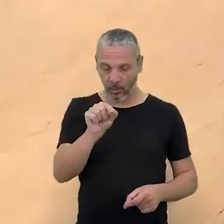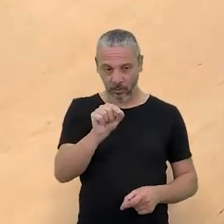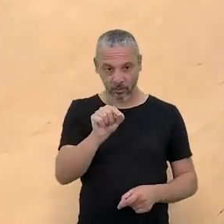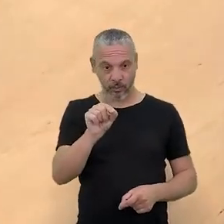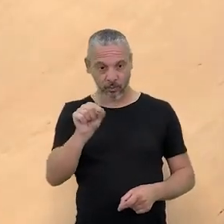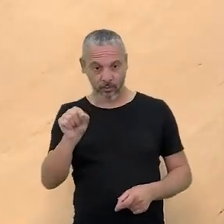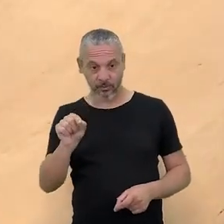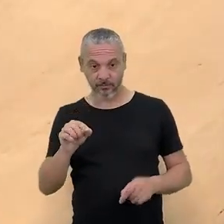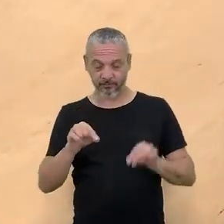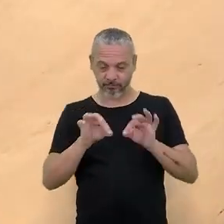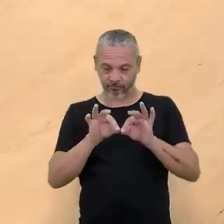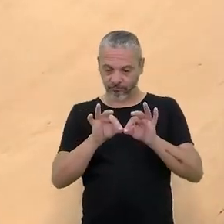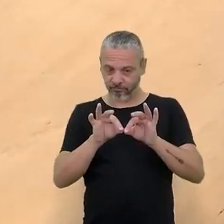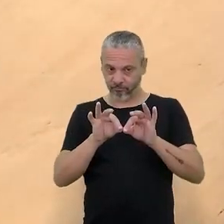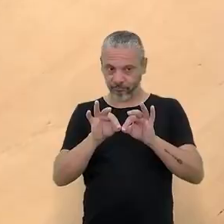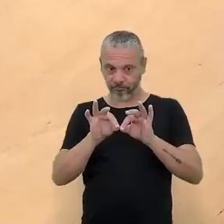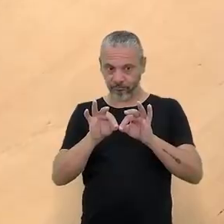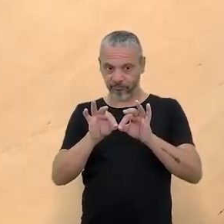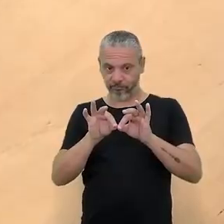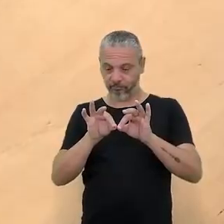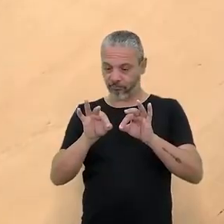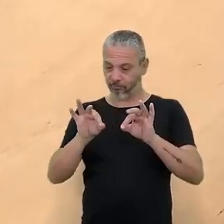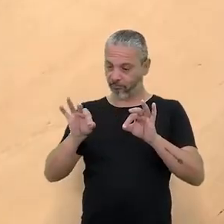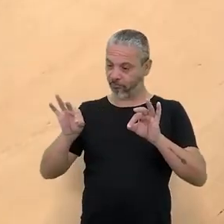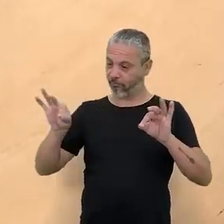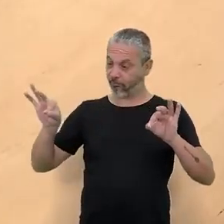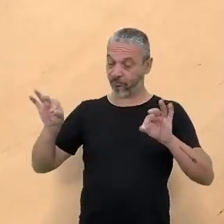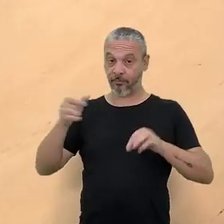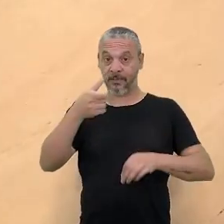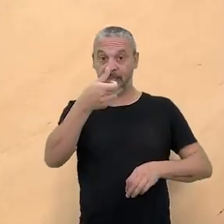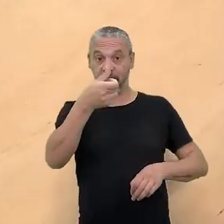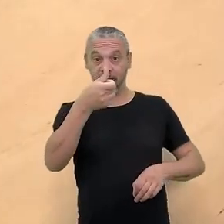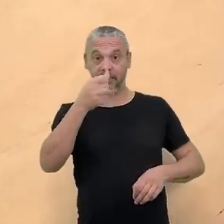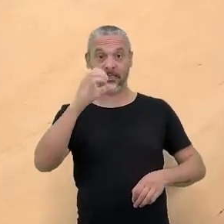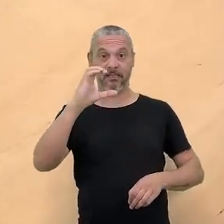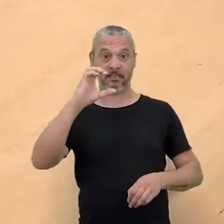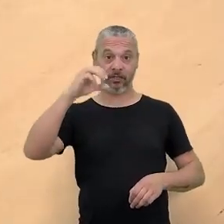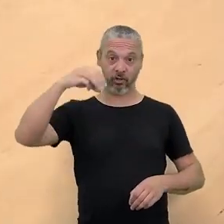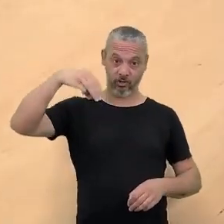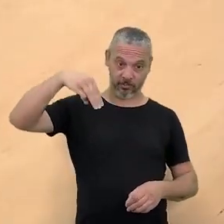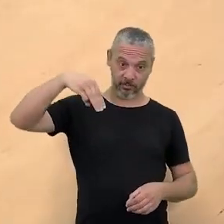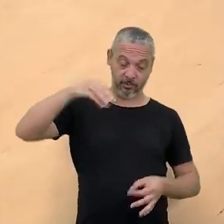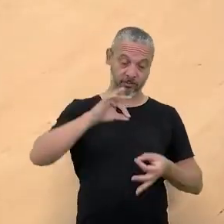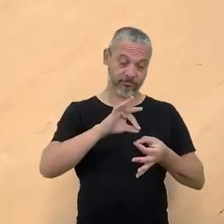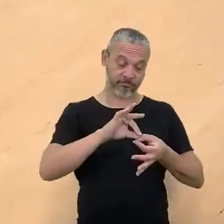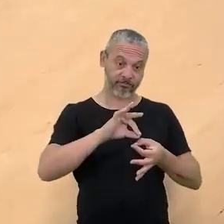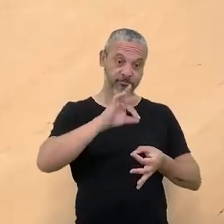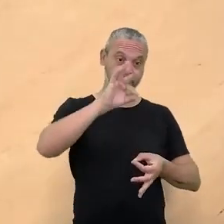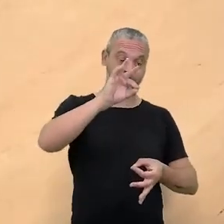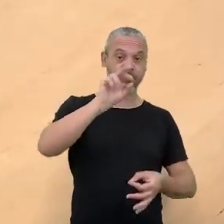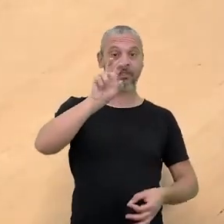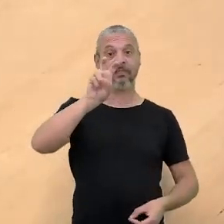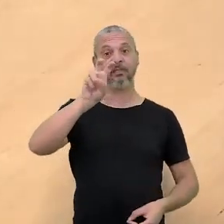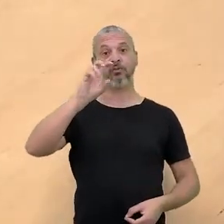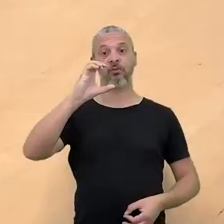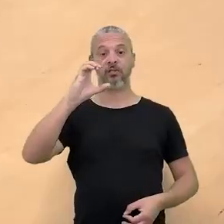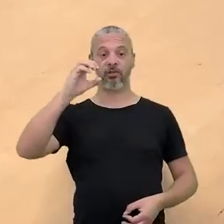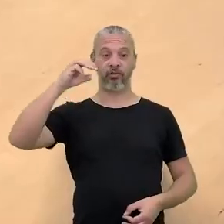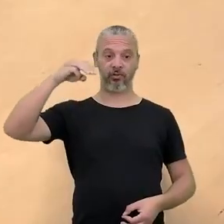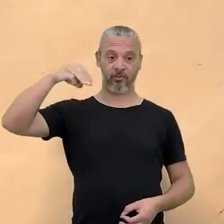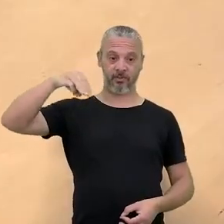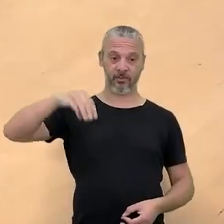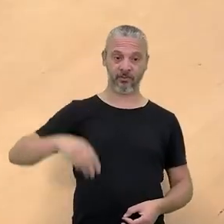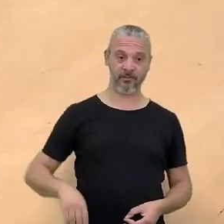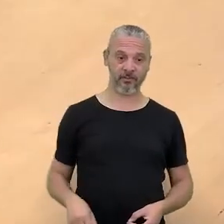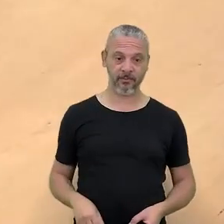de 6 centímetros de comprimento por 5 centímetros de altura. Então,